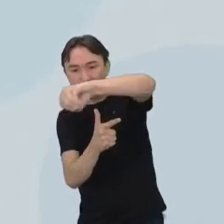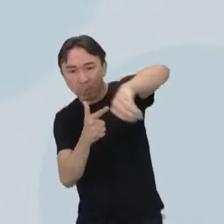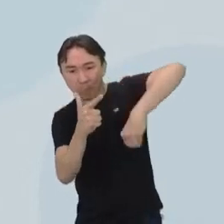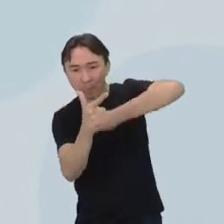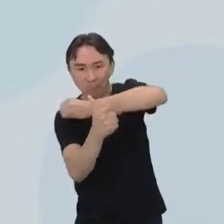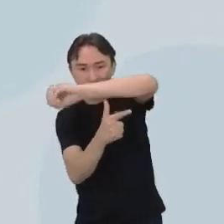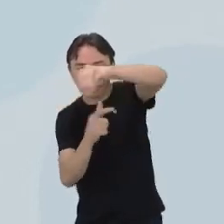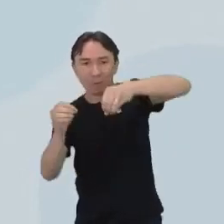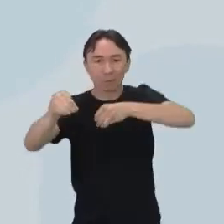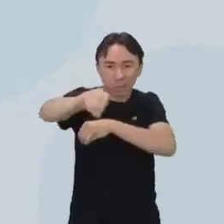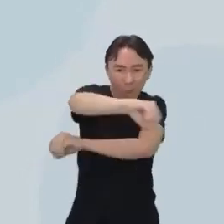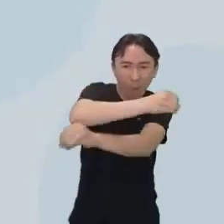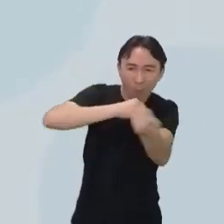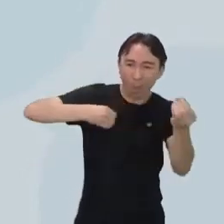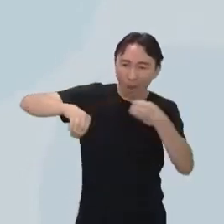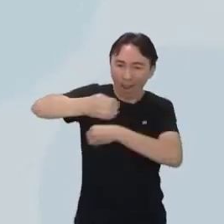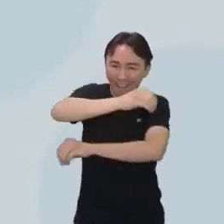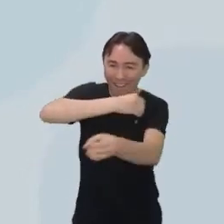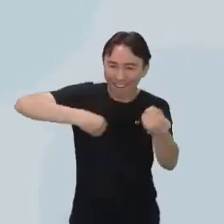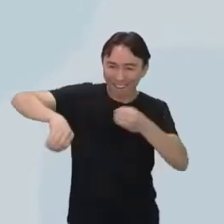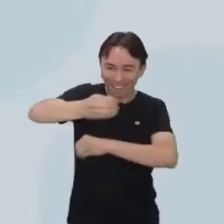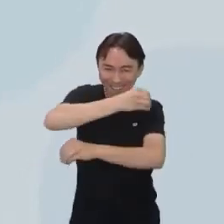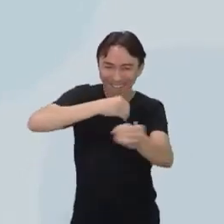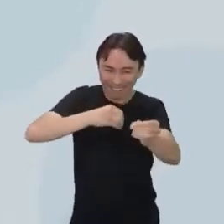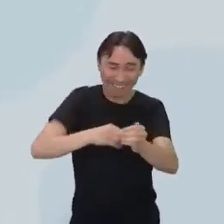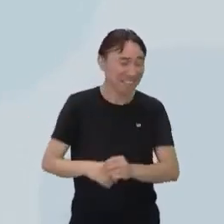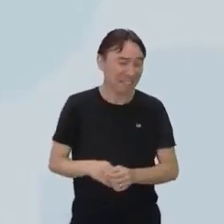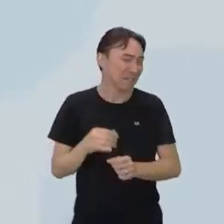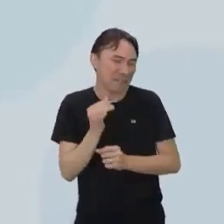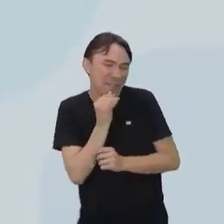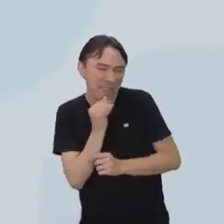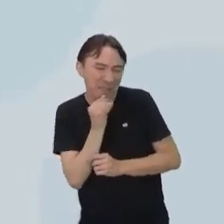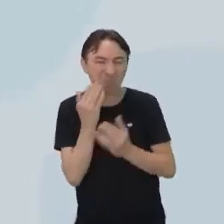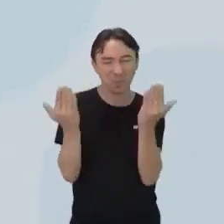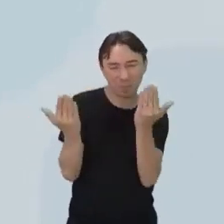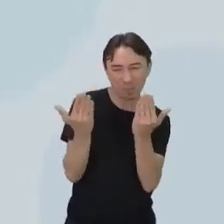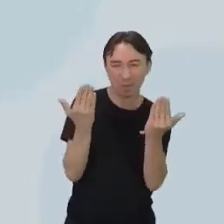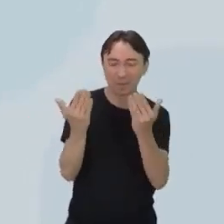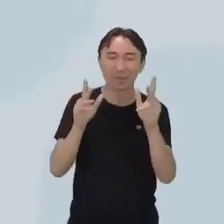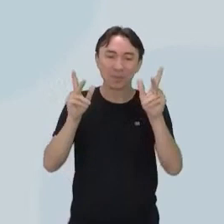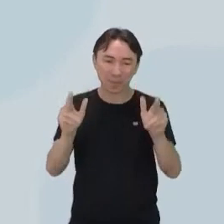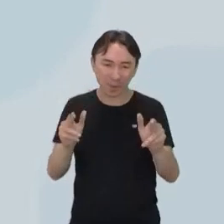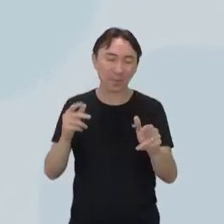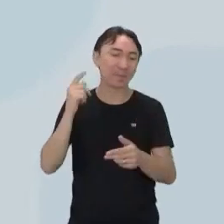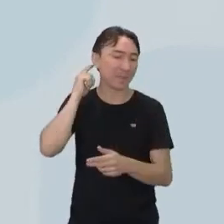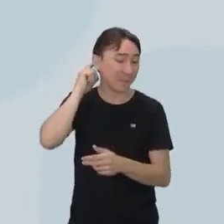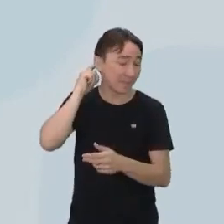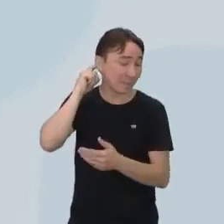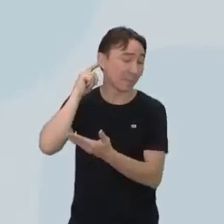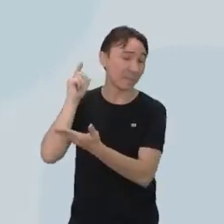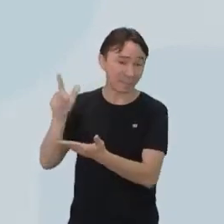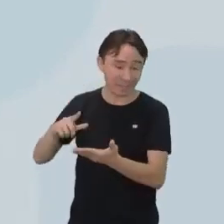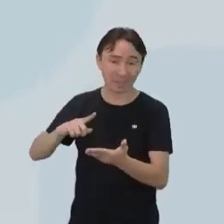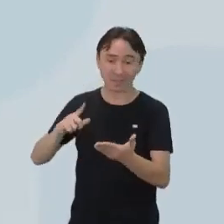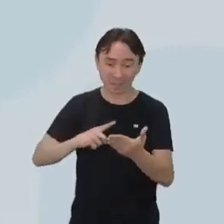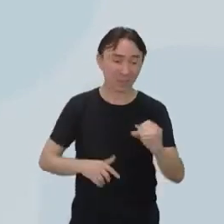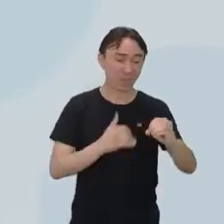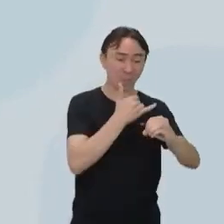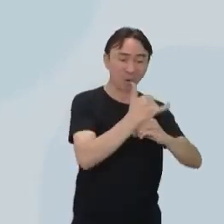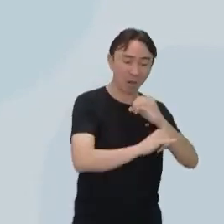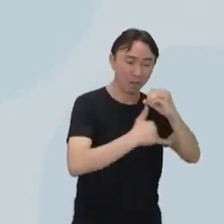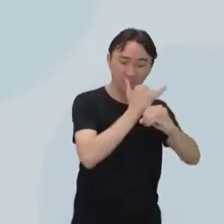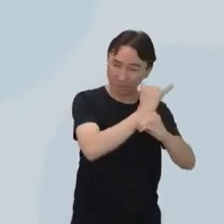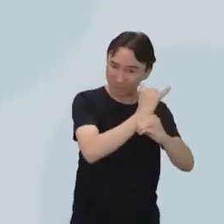temos as camadas, vamos falar assim, as partículas negativas, que é chamada de elétrons, girando